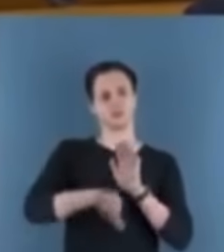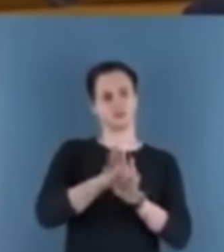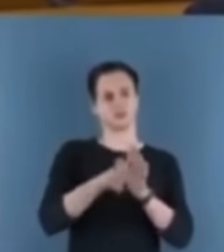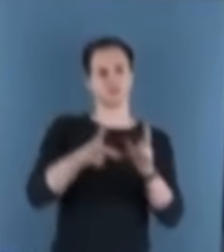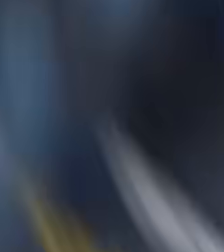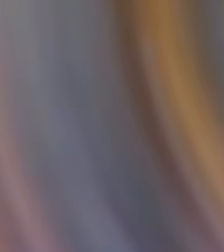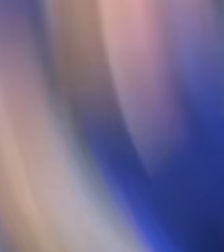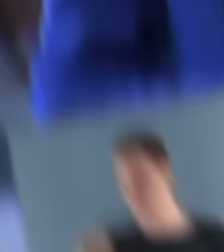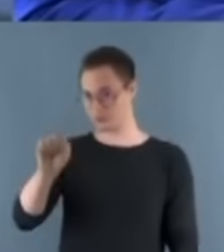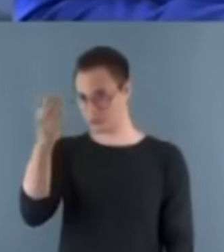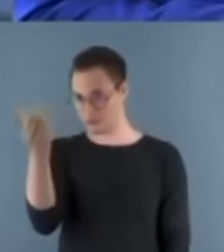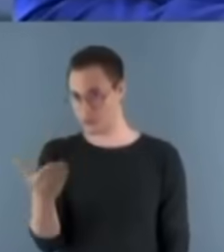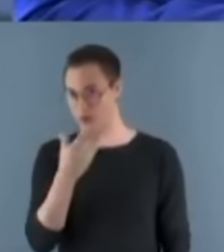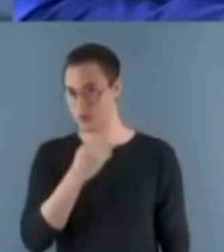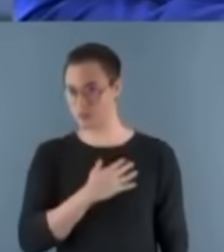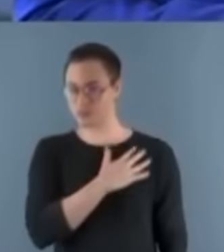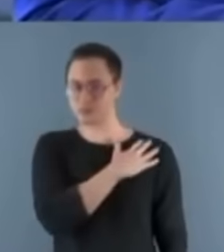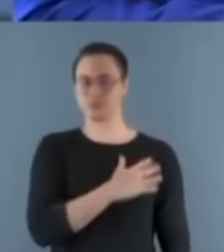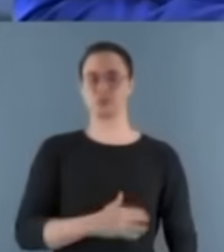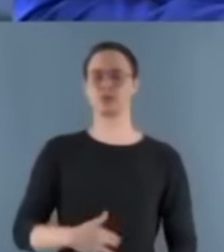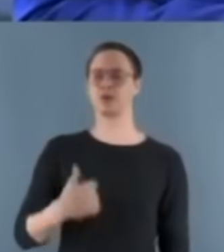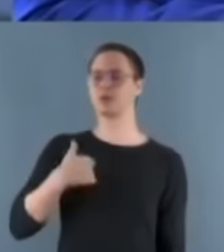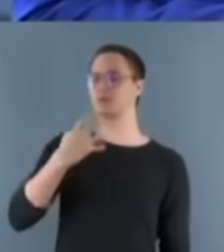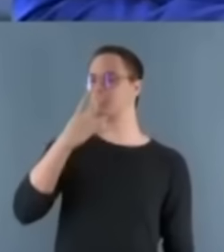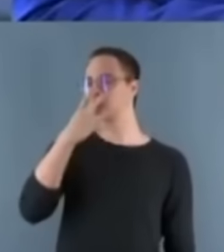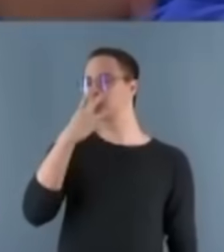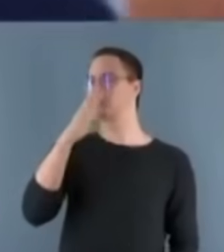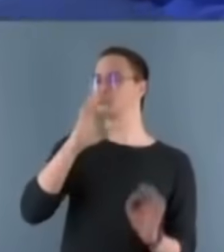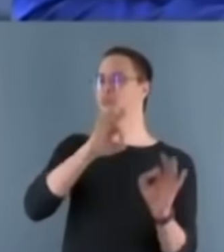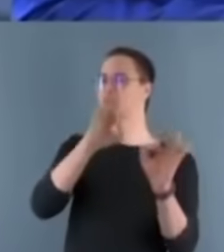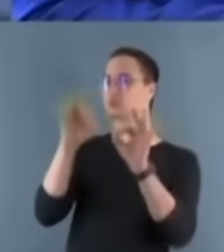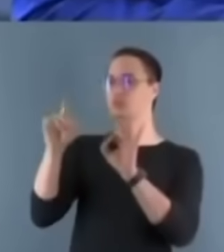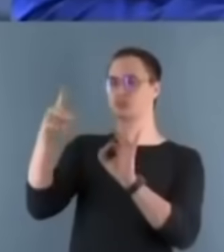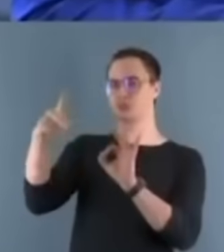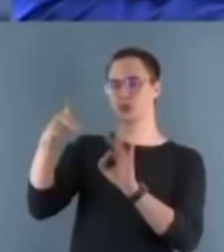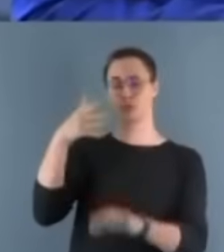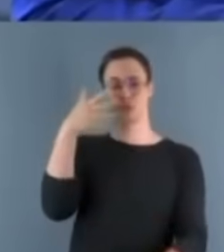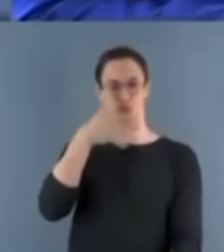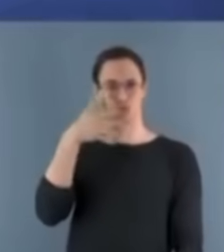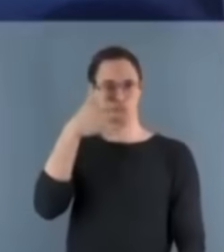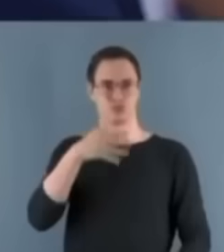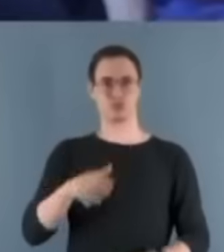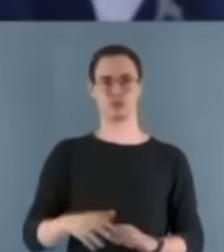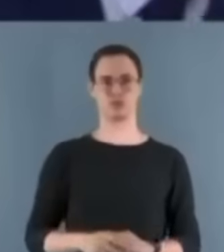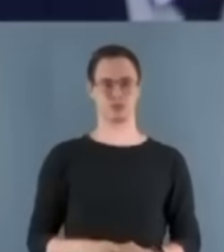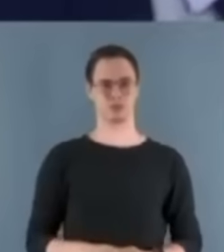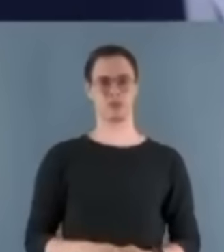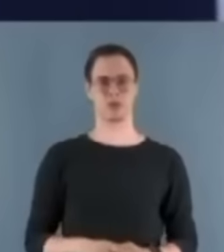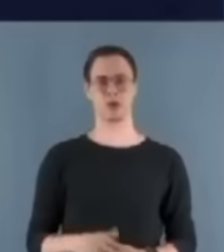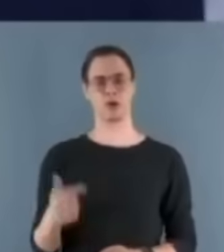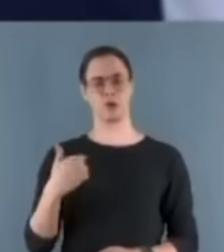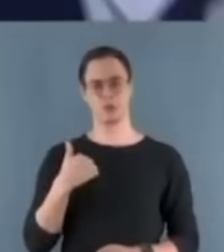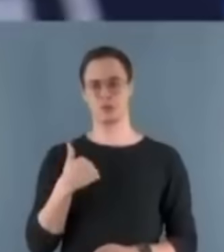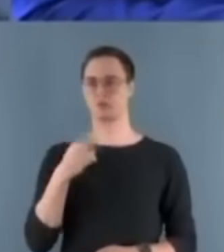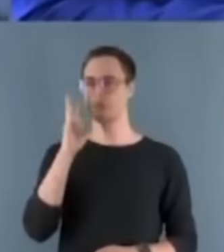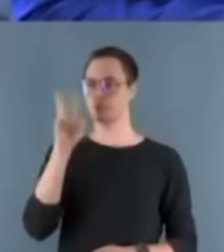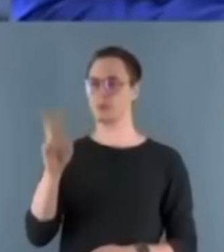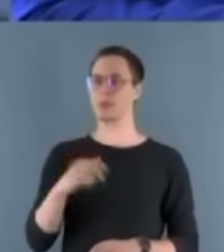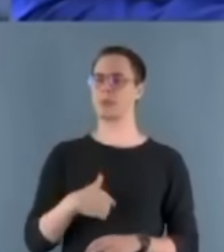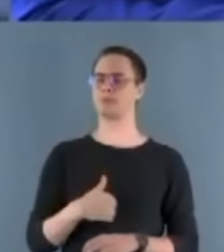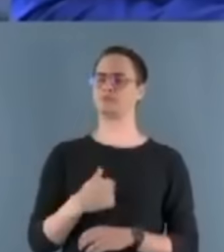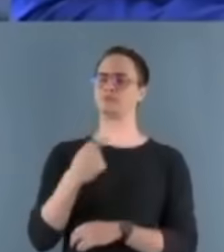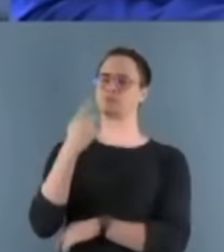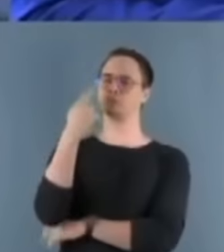longo desses últimos meses. Eu estive atento a todos os seus depoimentos, tanto no DF quanto também aqui, e pude observar